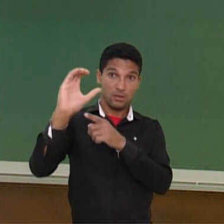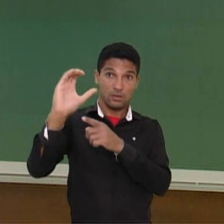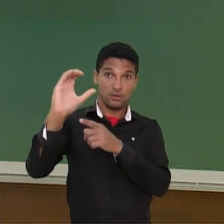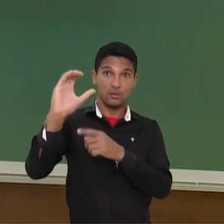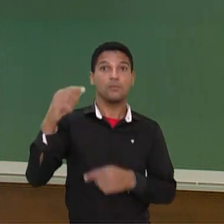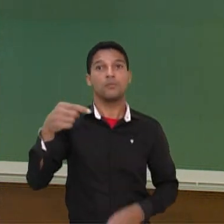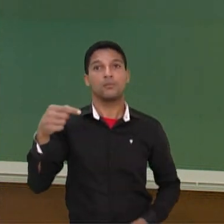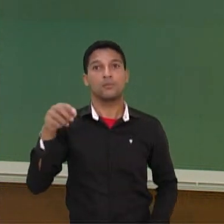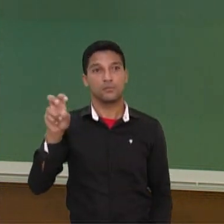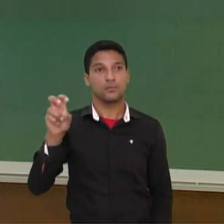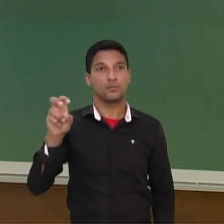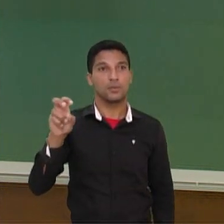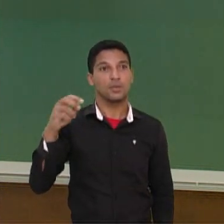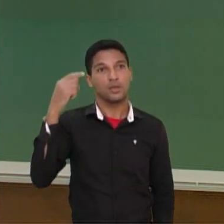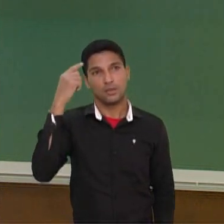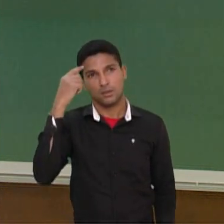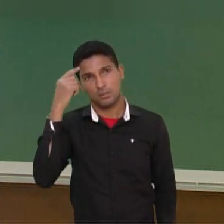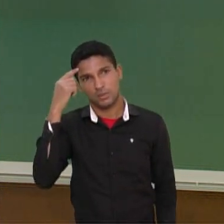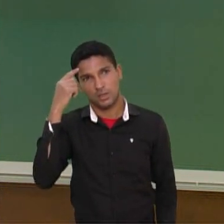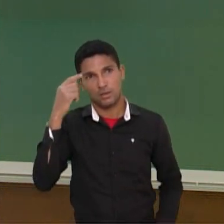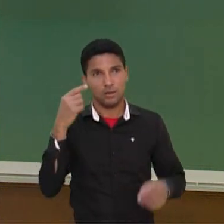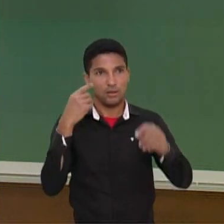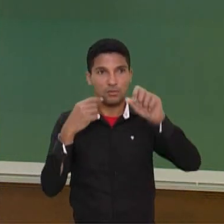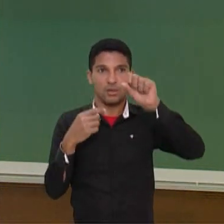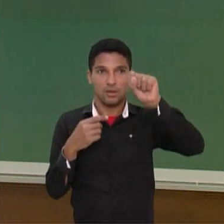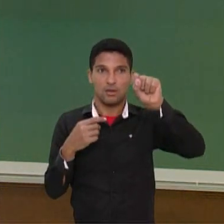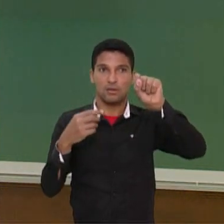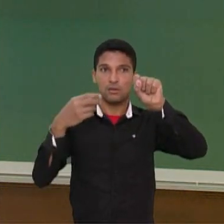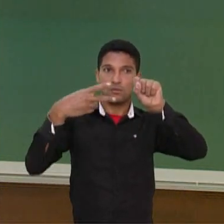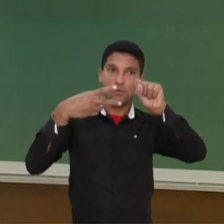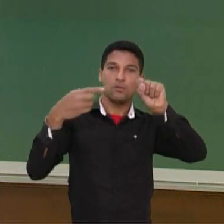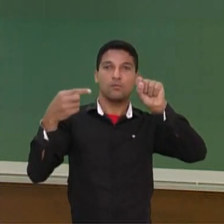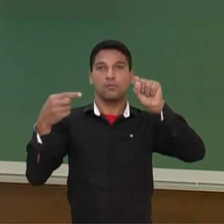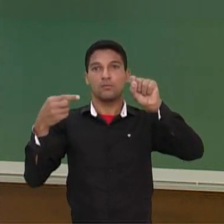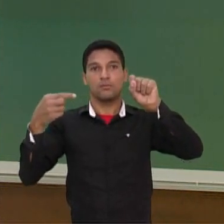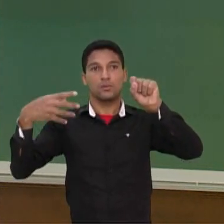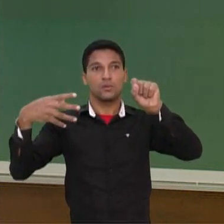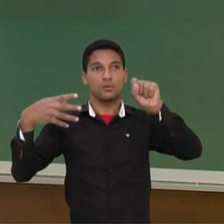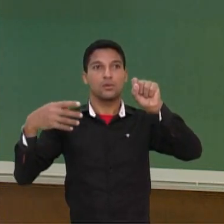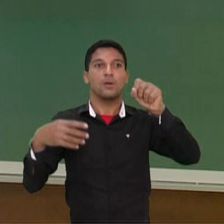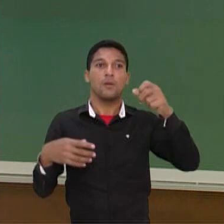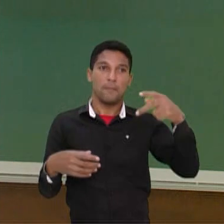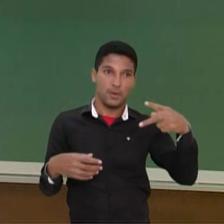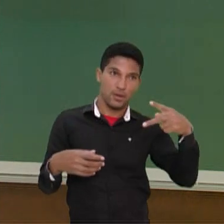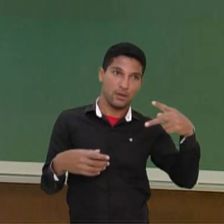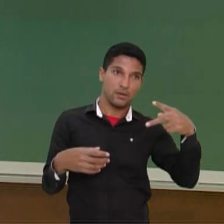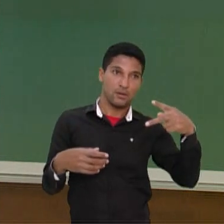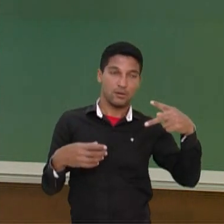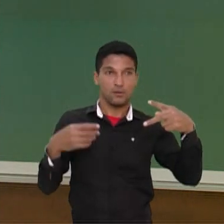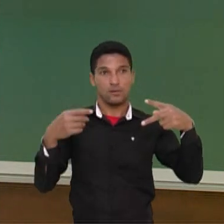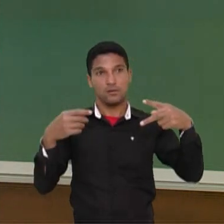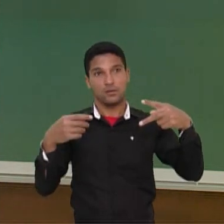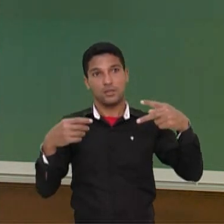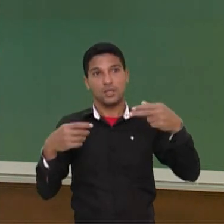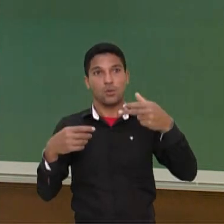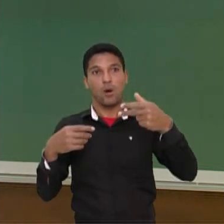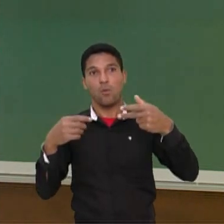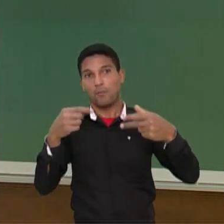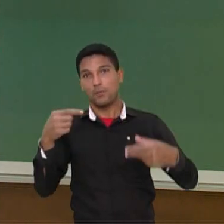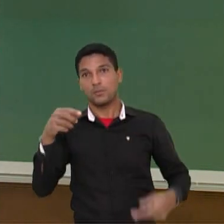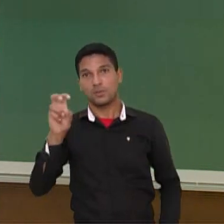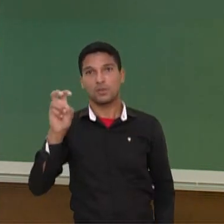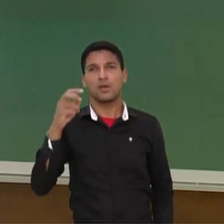menos 5. E aí você tem que pensar quais números somados dão menos 4 e quais números, esses mesmos números